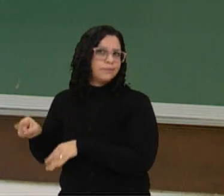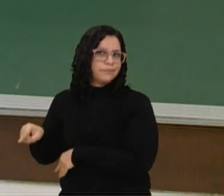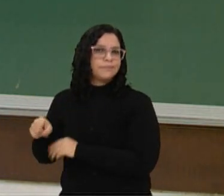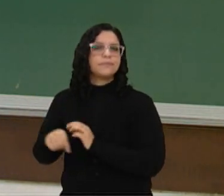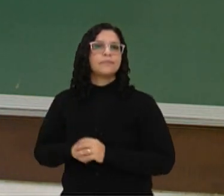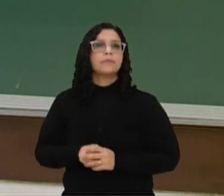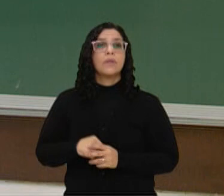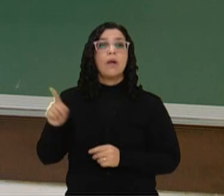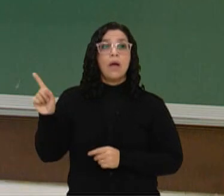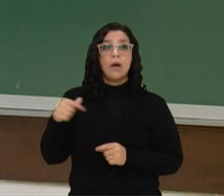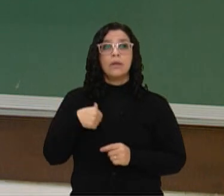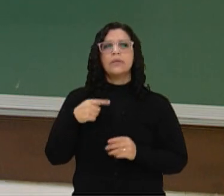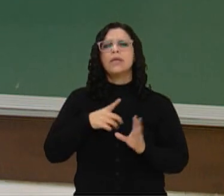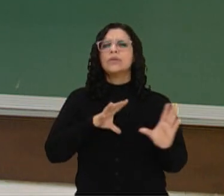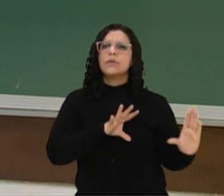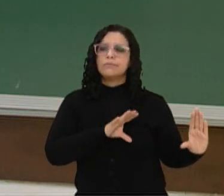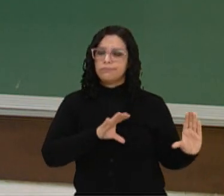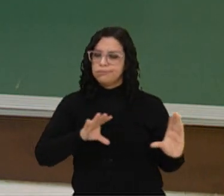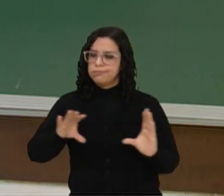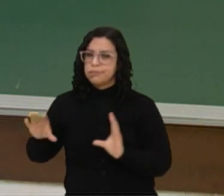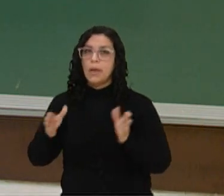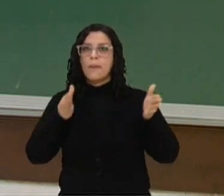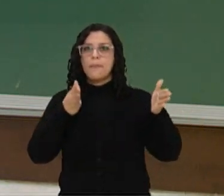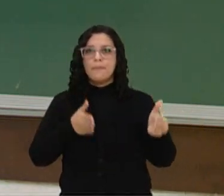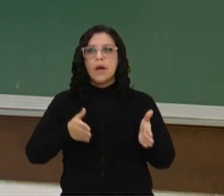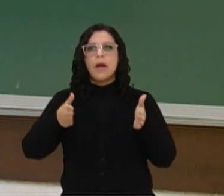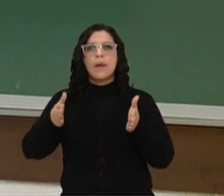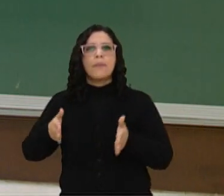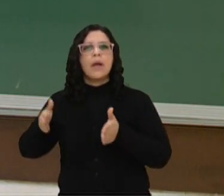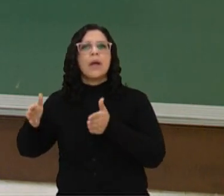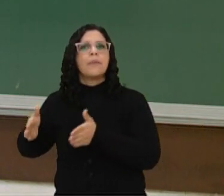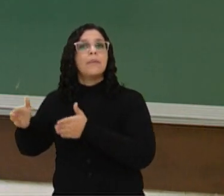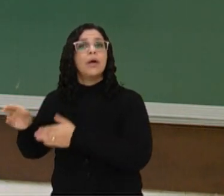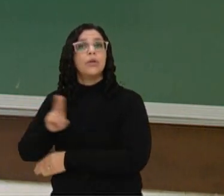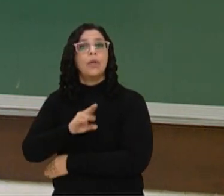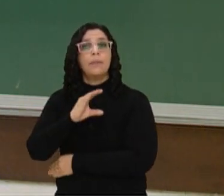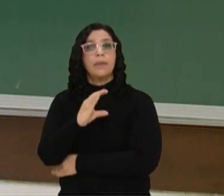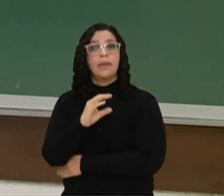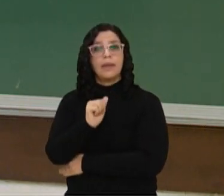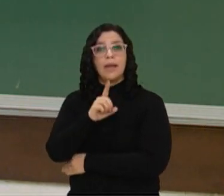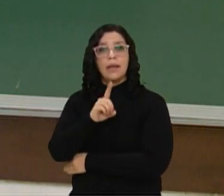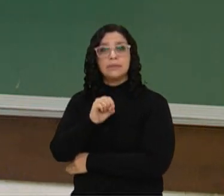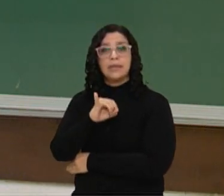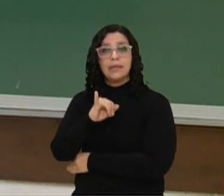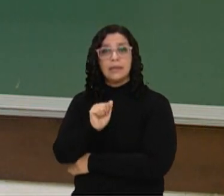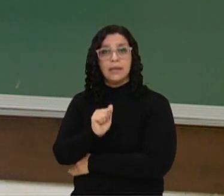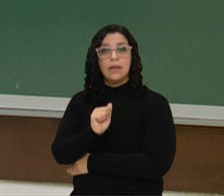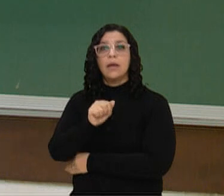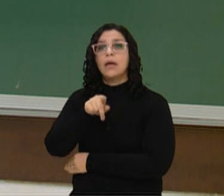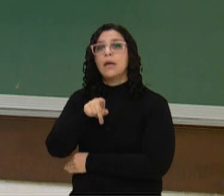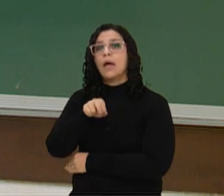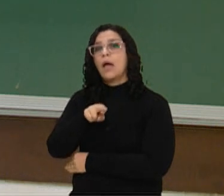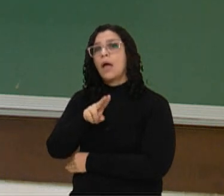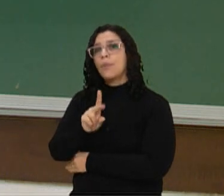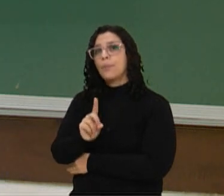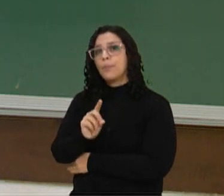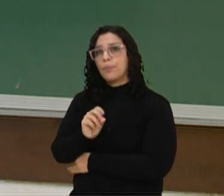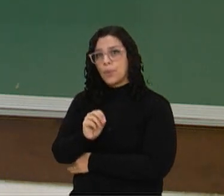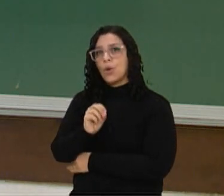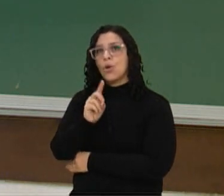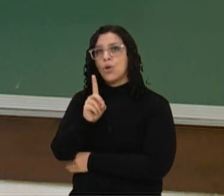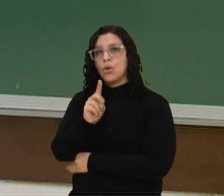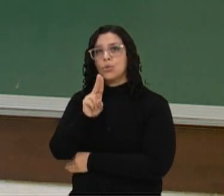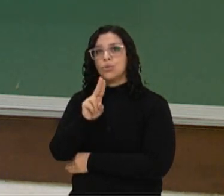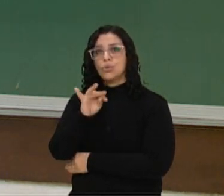armazenado, né? Então, isso aqui é uma cadeia produtiva, desde o começo até o fim, por onde passa